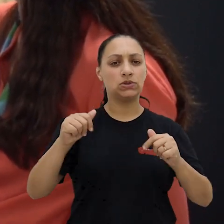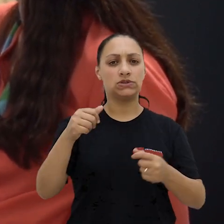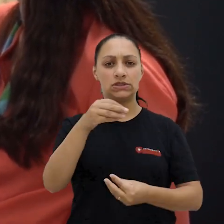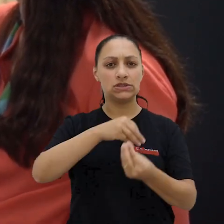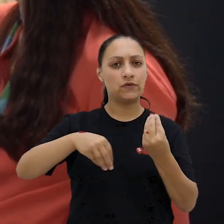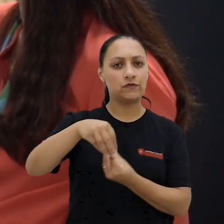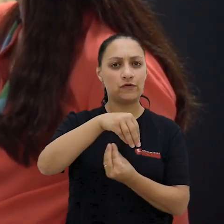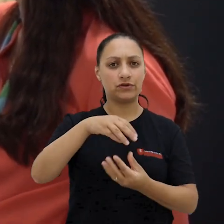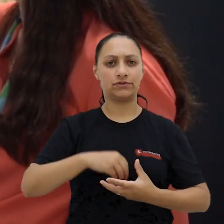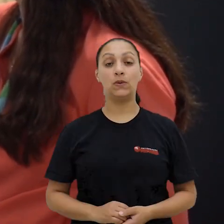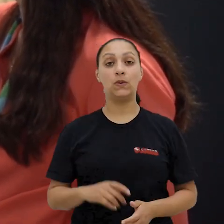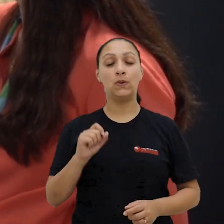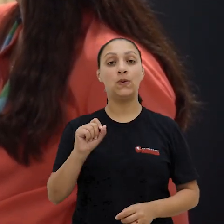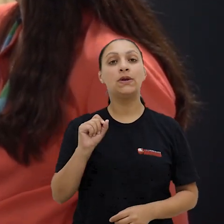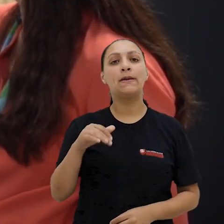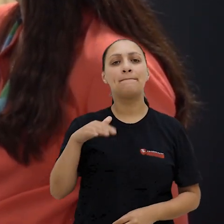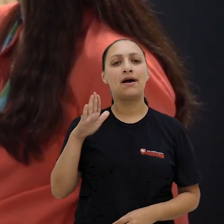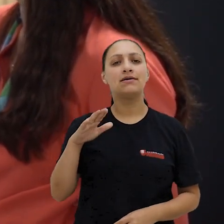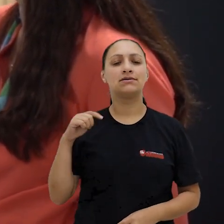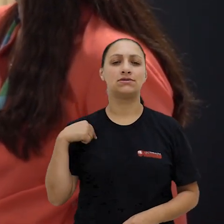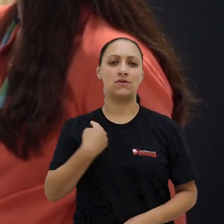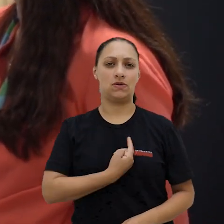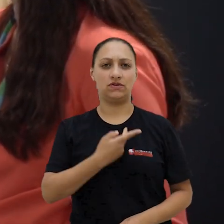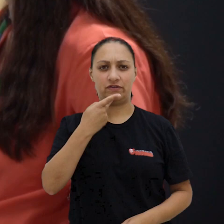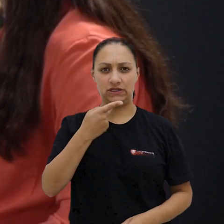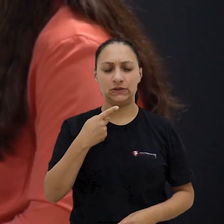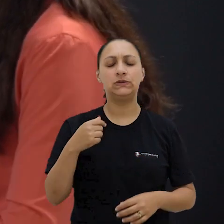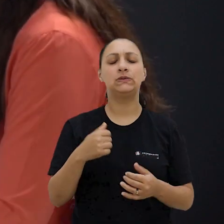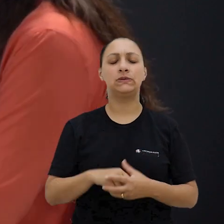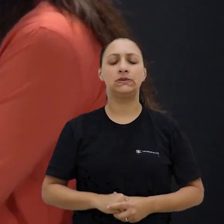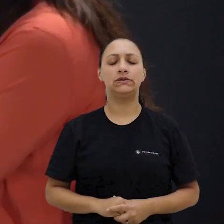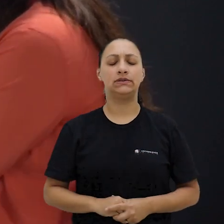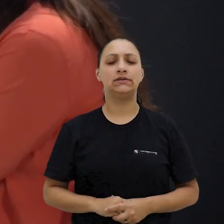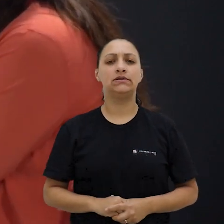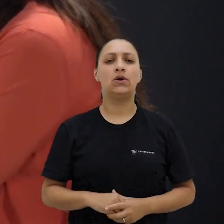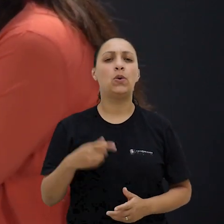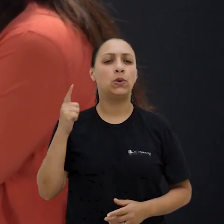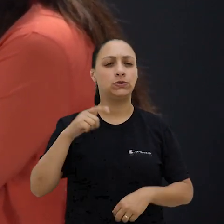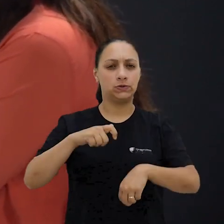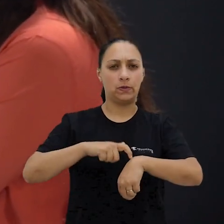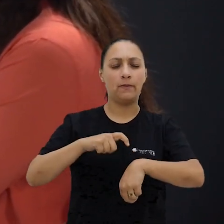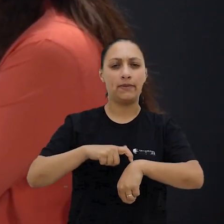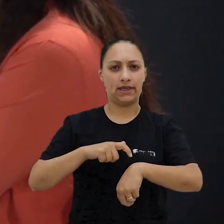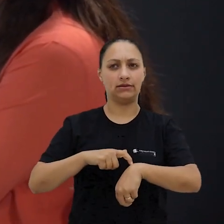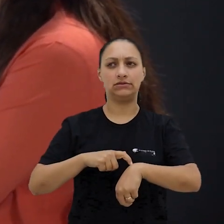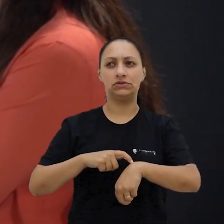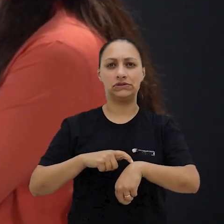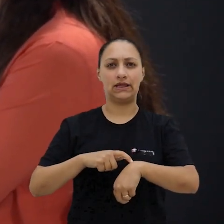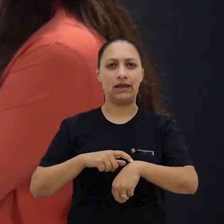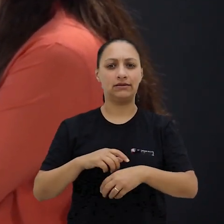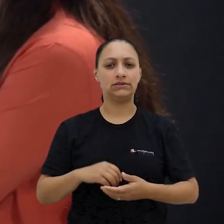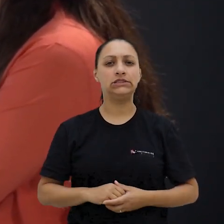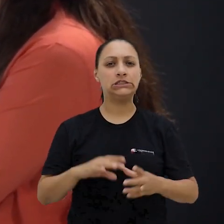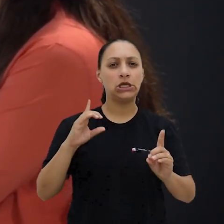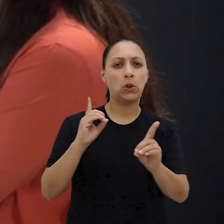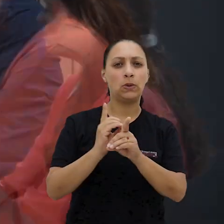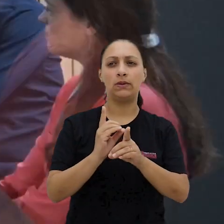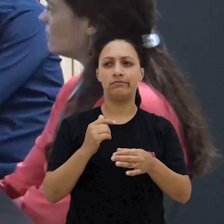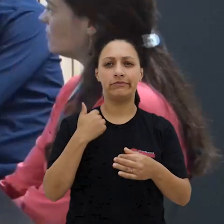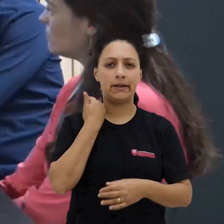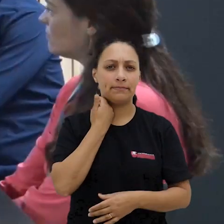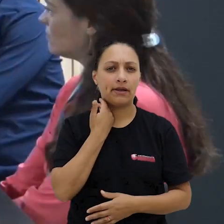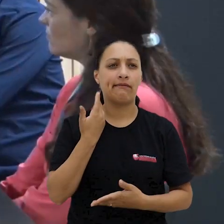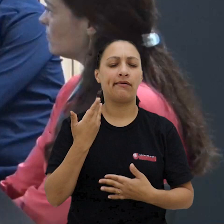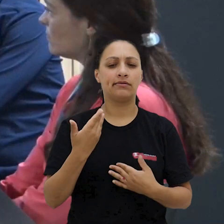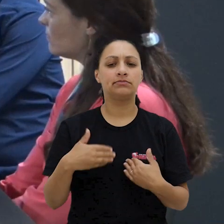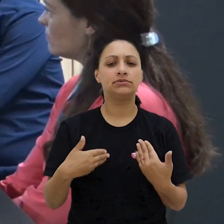né? O que a gente mais está falando, na verdade, conversas de corredores em outros momentos que a gente teve, né? Eu acho que é o que eu estava comentando antes,